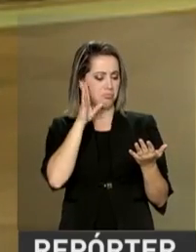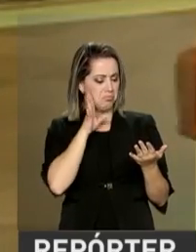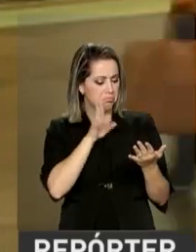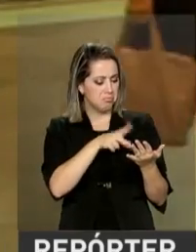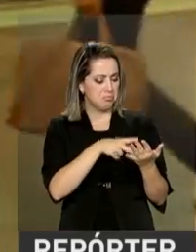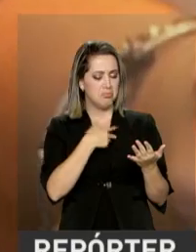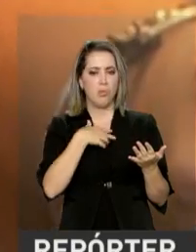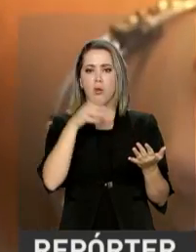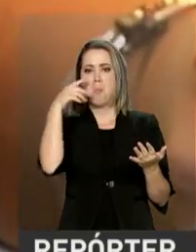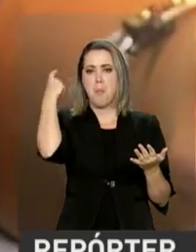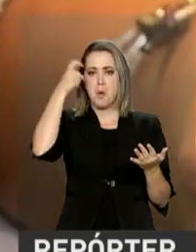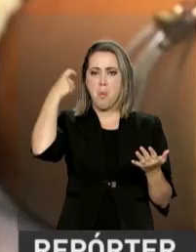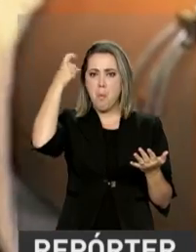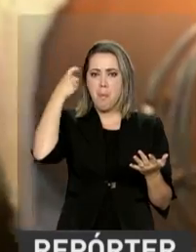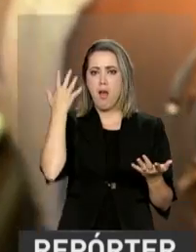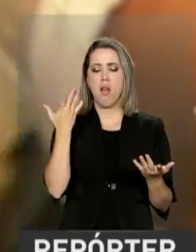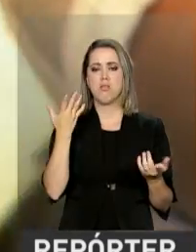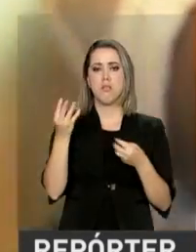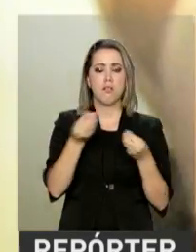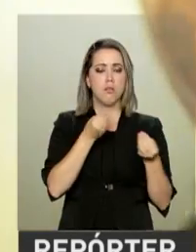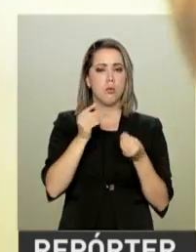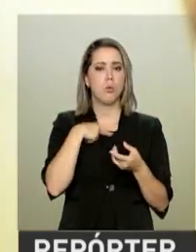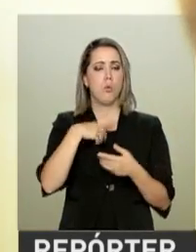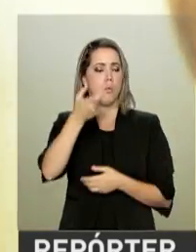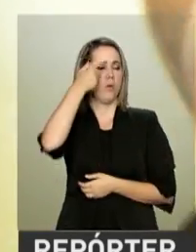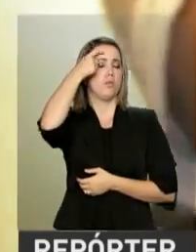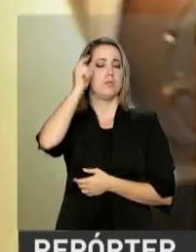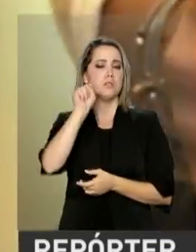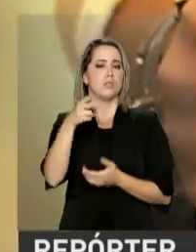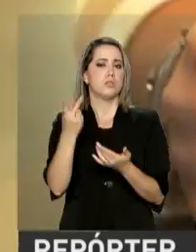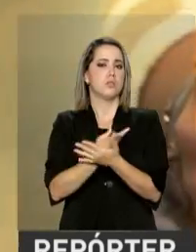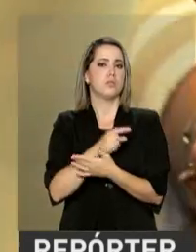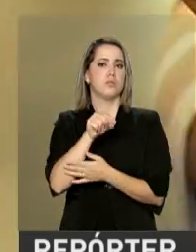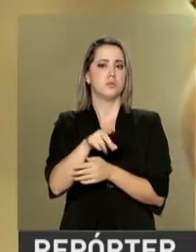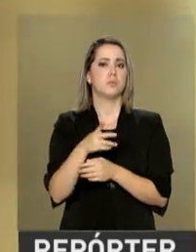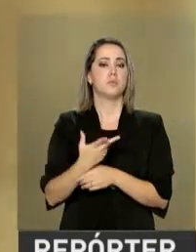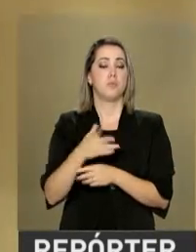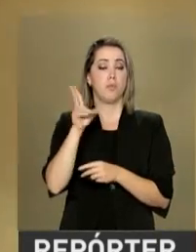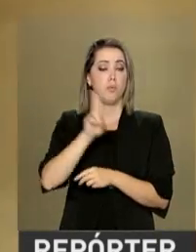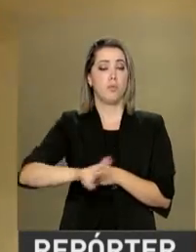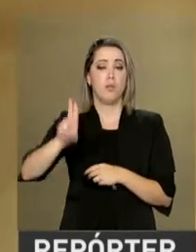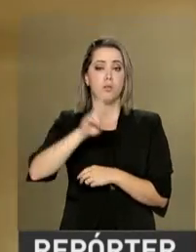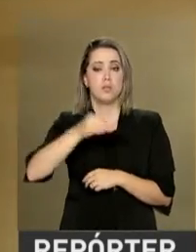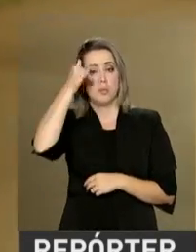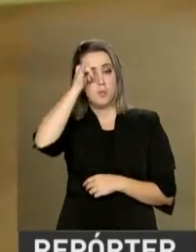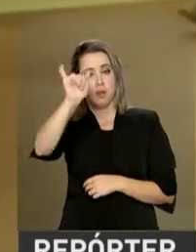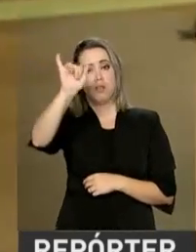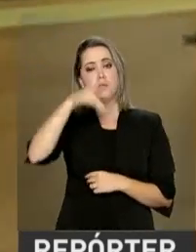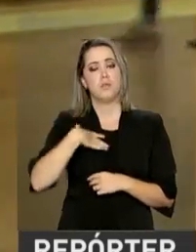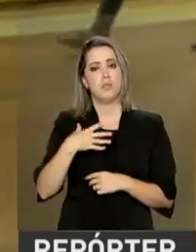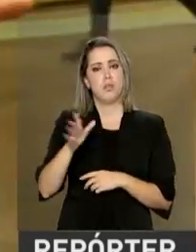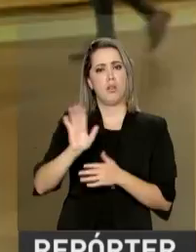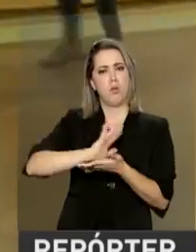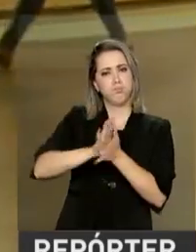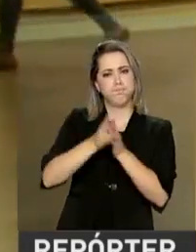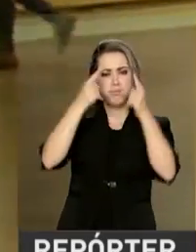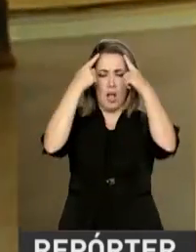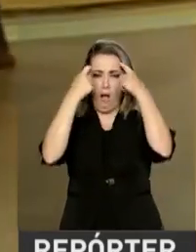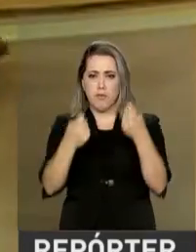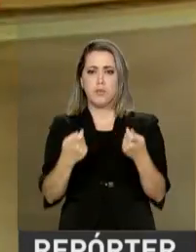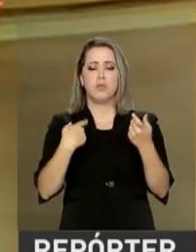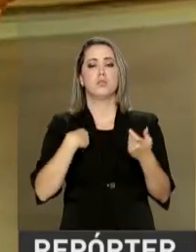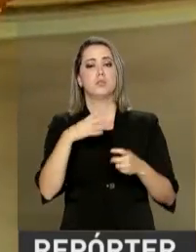da Cruz ficou preocupada para ela a conscientização é uma das principais ferramentas para o combate aos abusos e a exploração